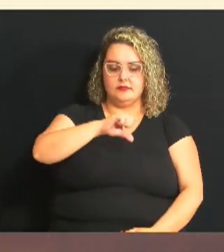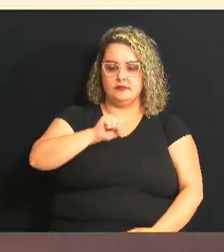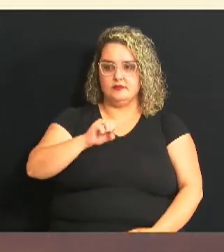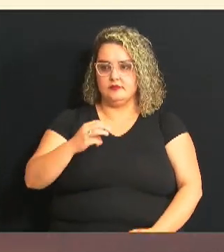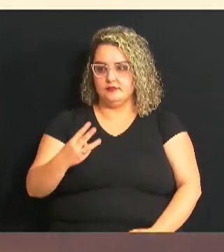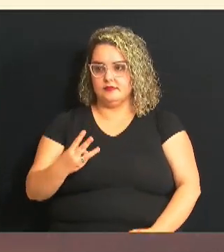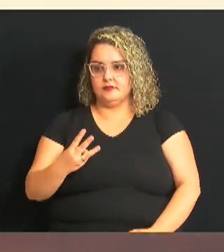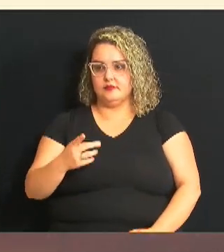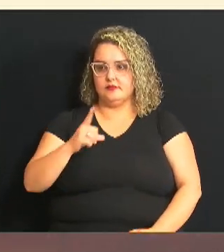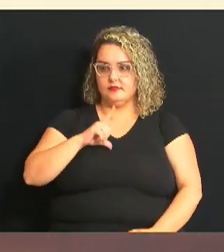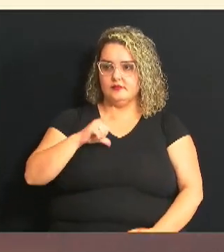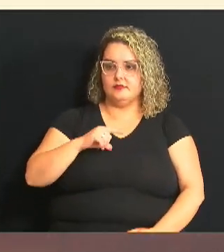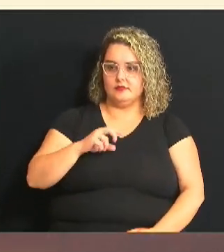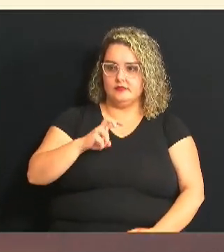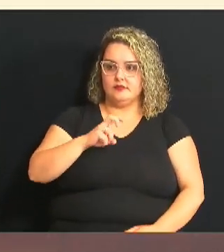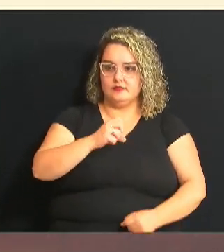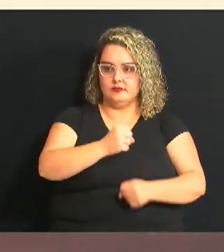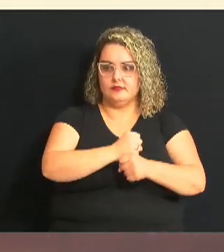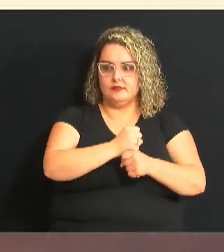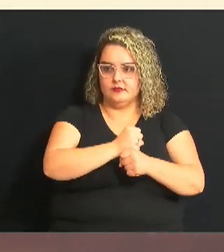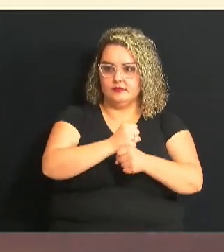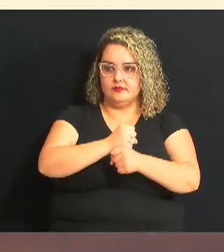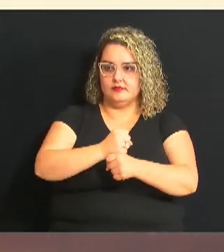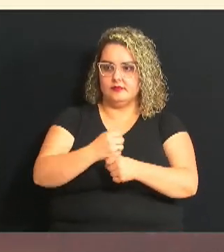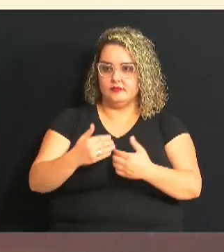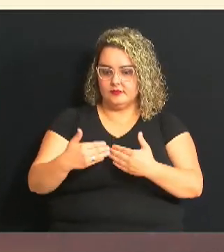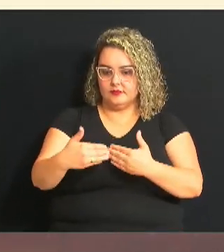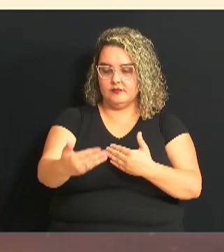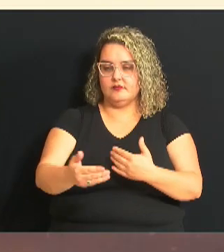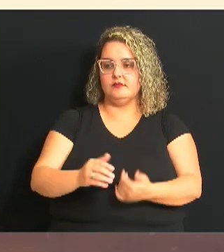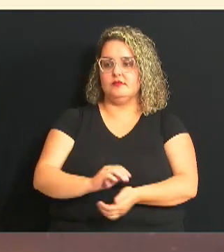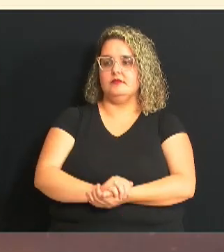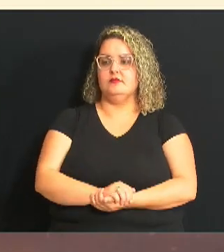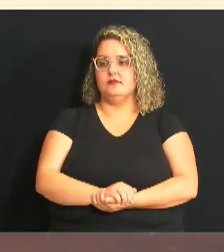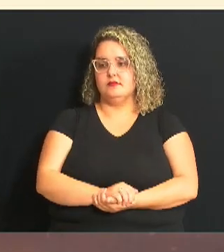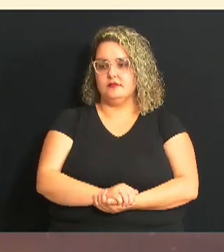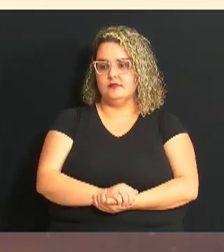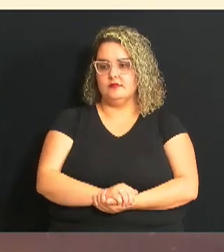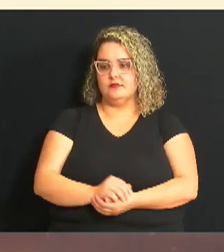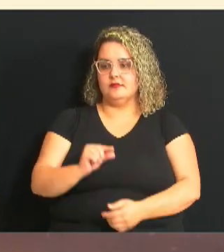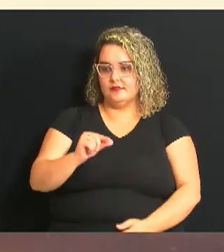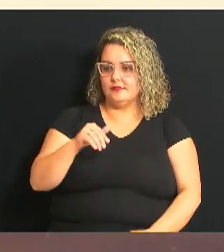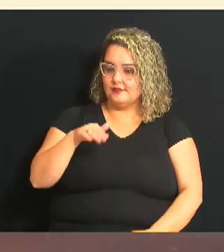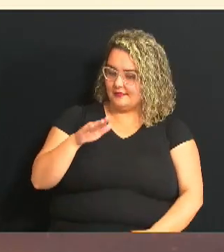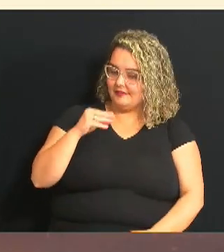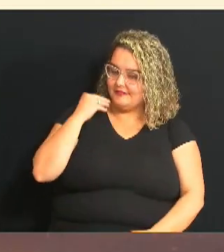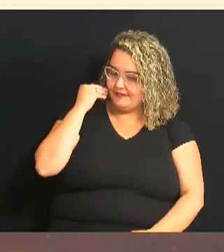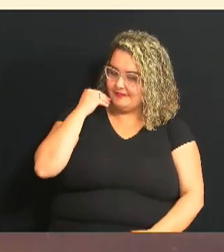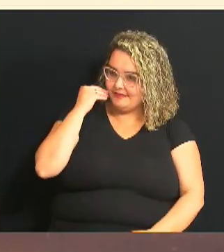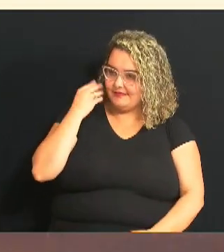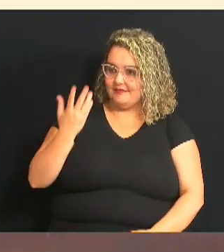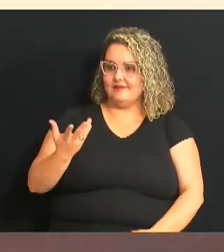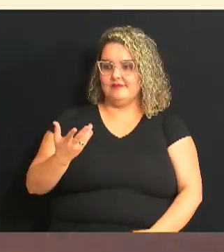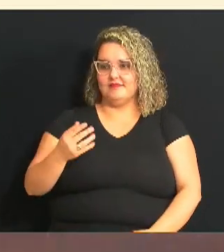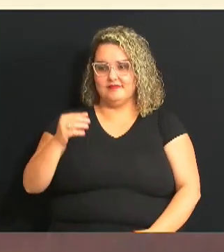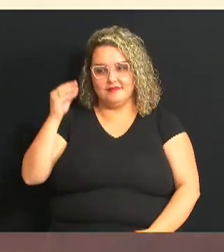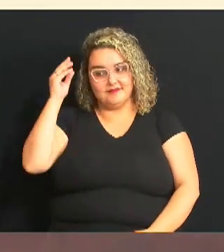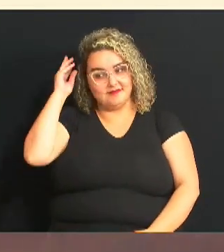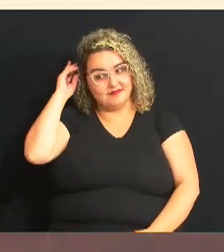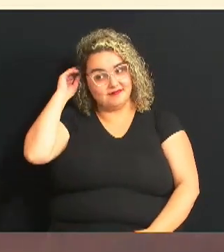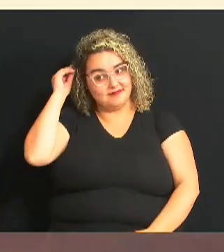tenho aí 5 anos à sua frente, um pouquinho mais de experiência, meus cabelos estão um pouquinho